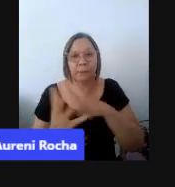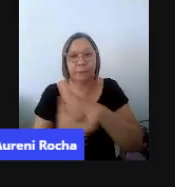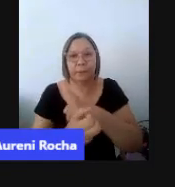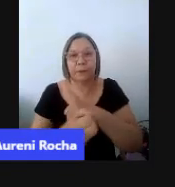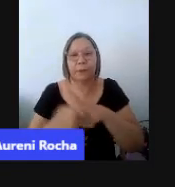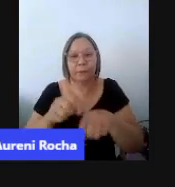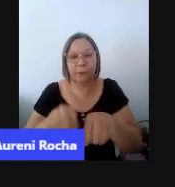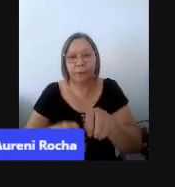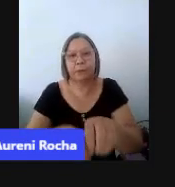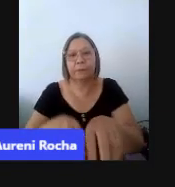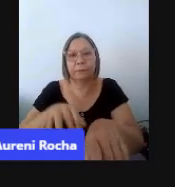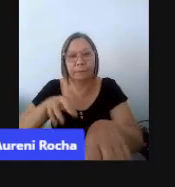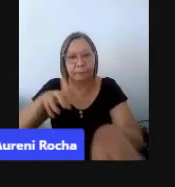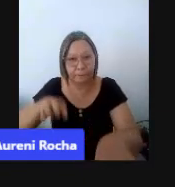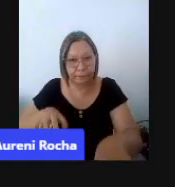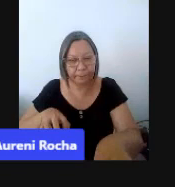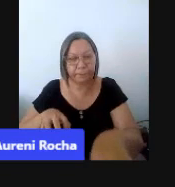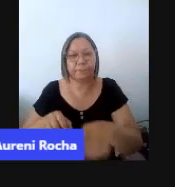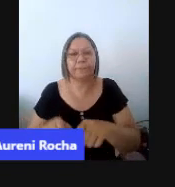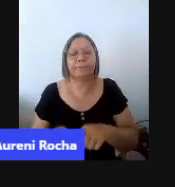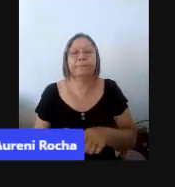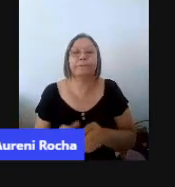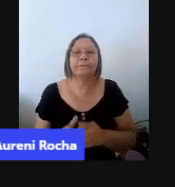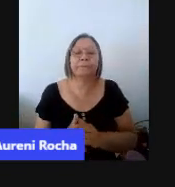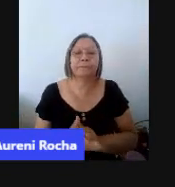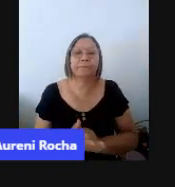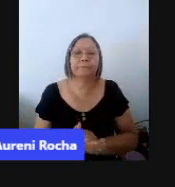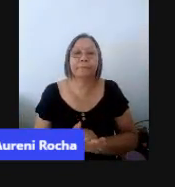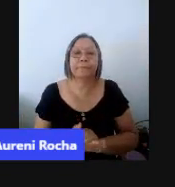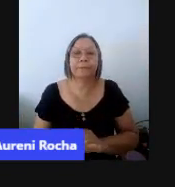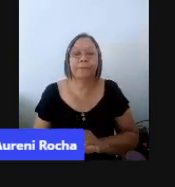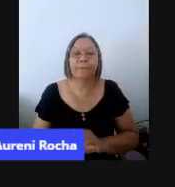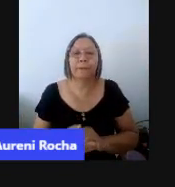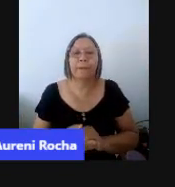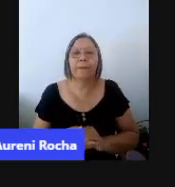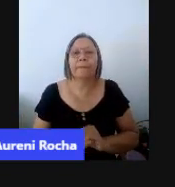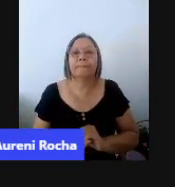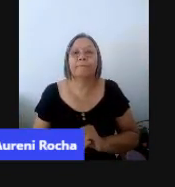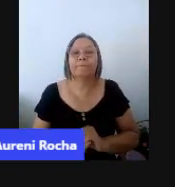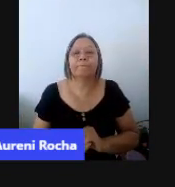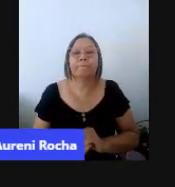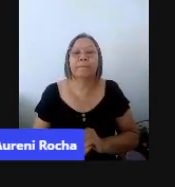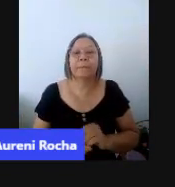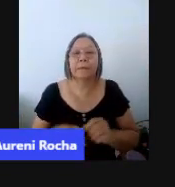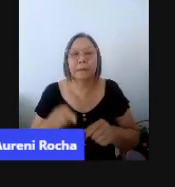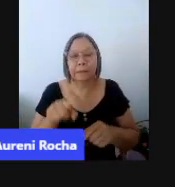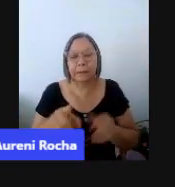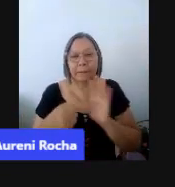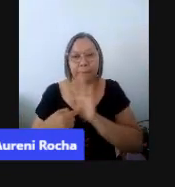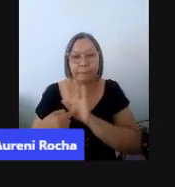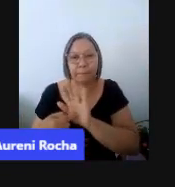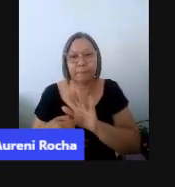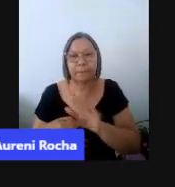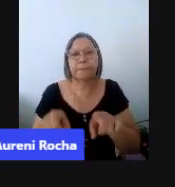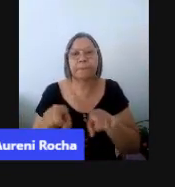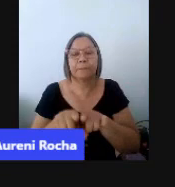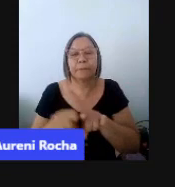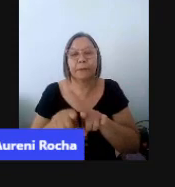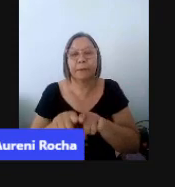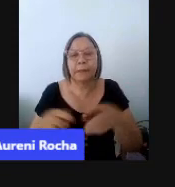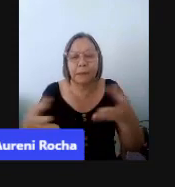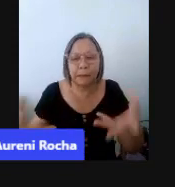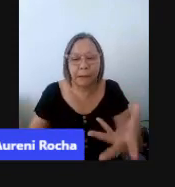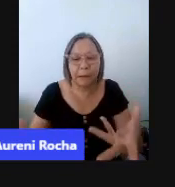No próximo slide, eu trago aqui as habilidades específicas